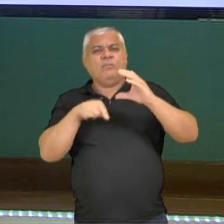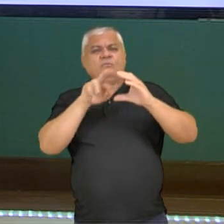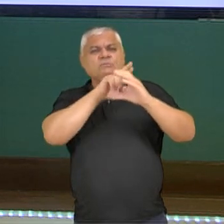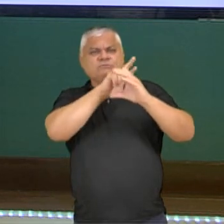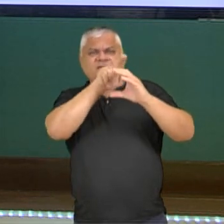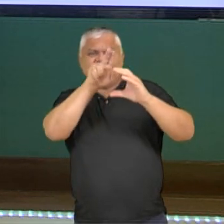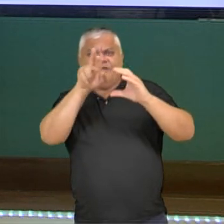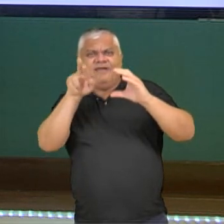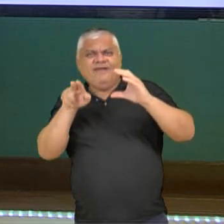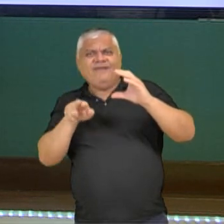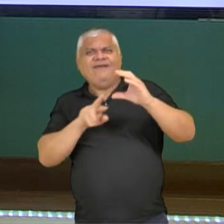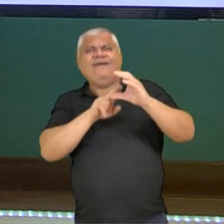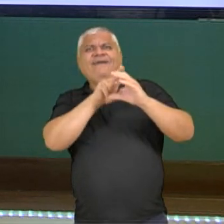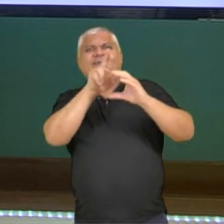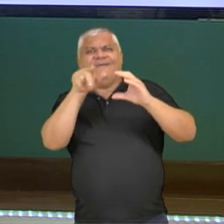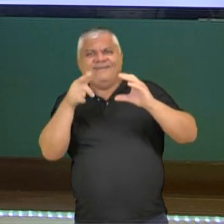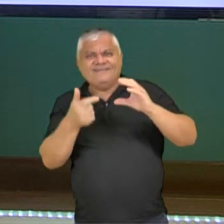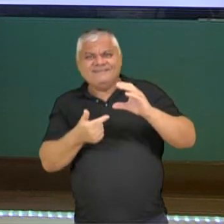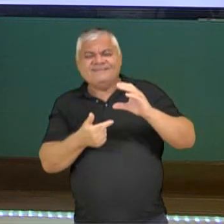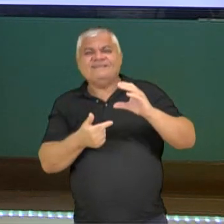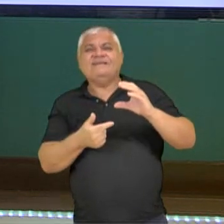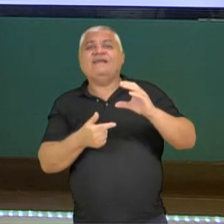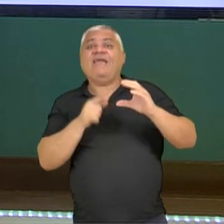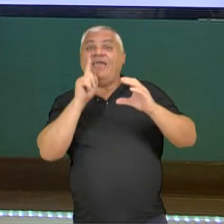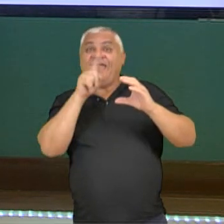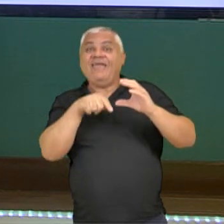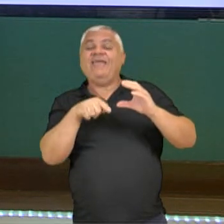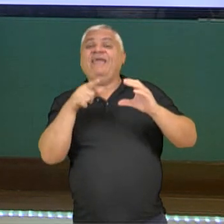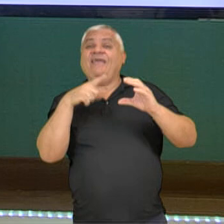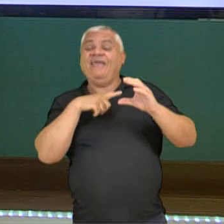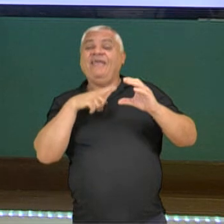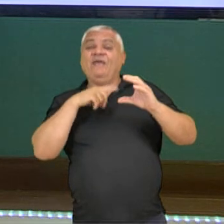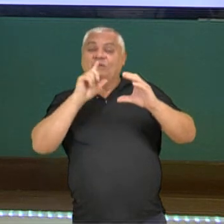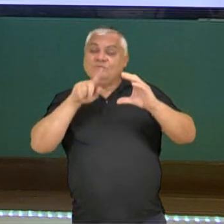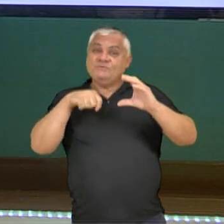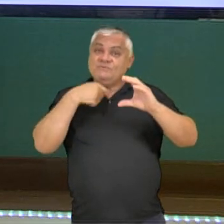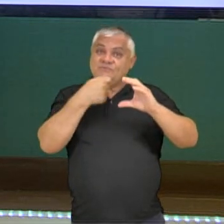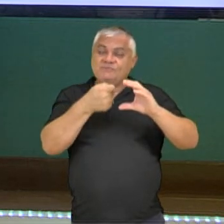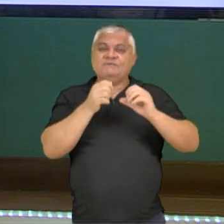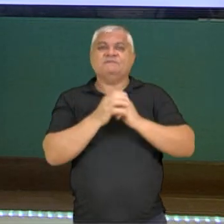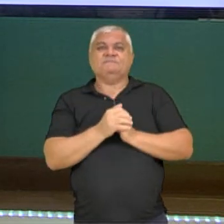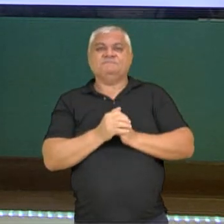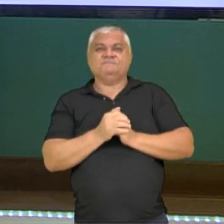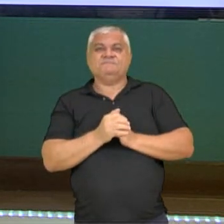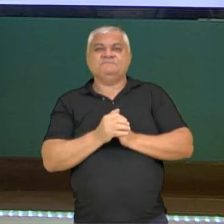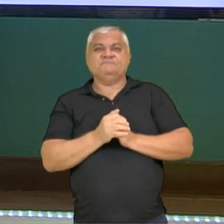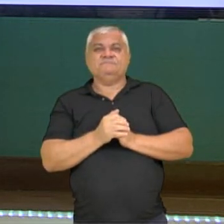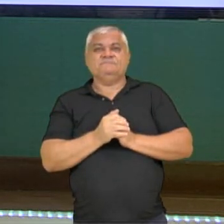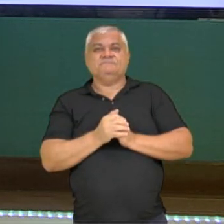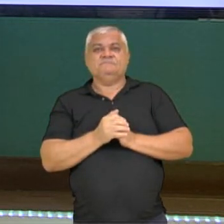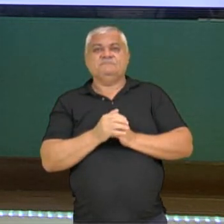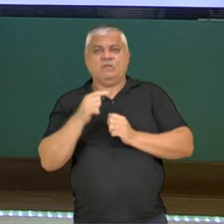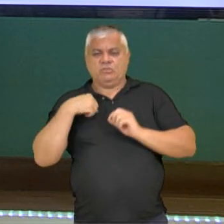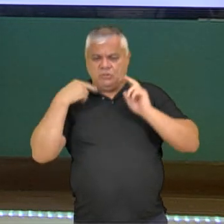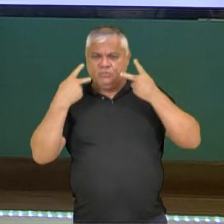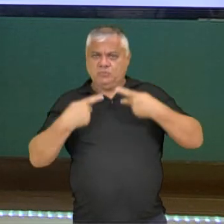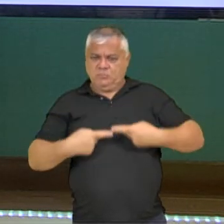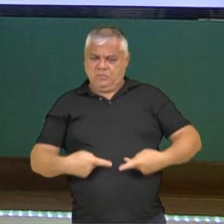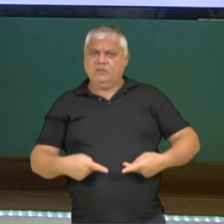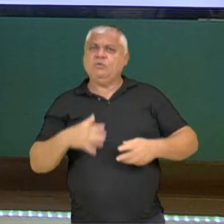variados e esses carbonos, eles são classificados. Nós, seres humanos, gostamos muito